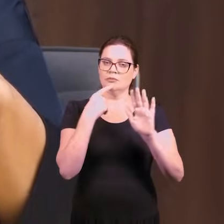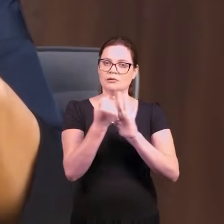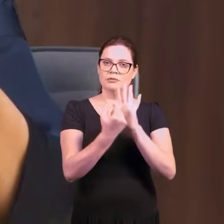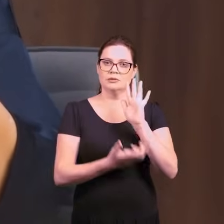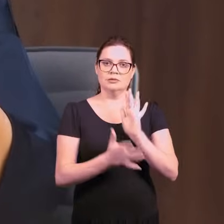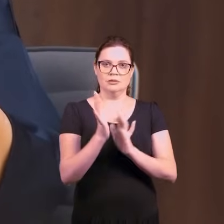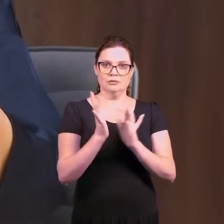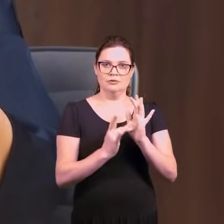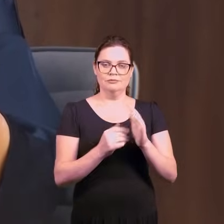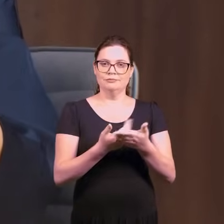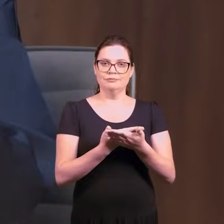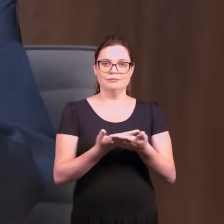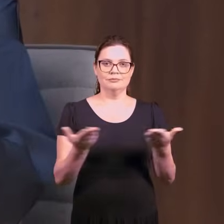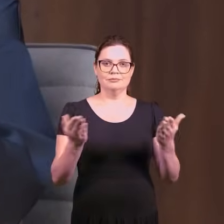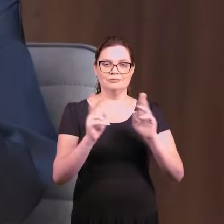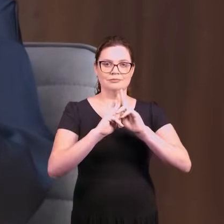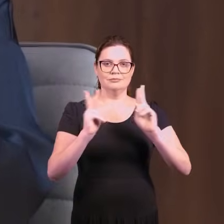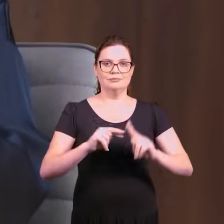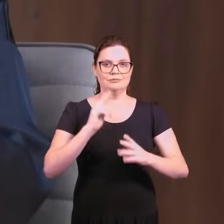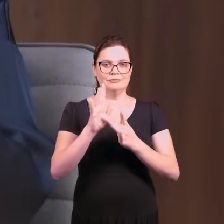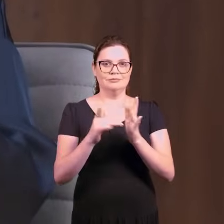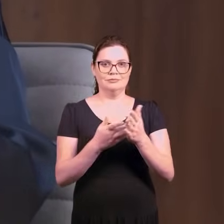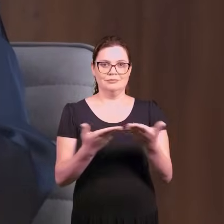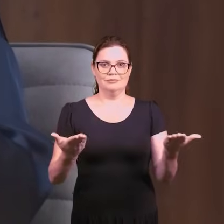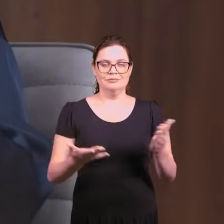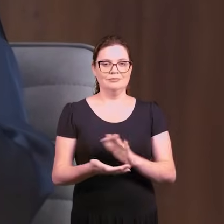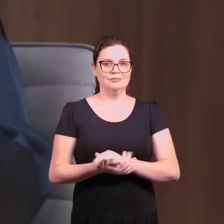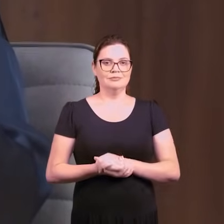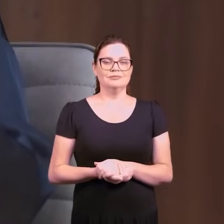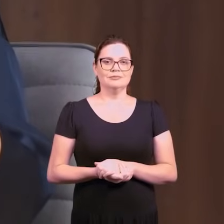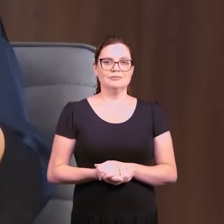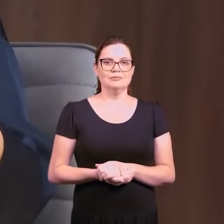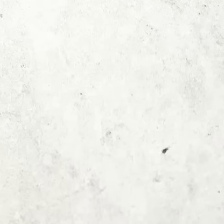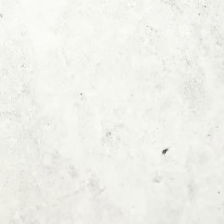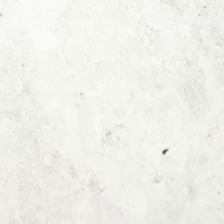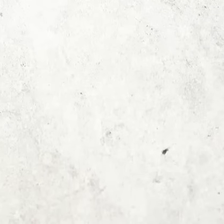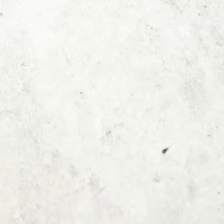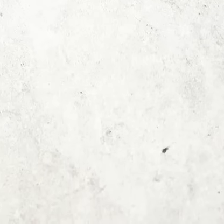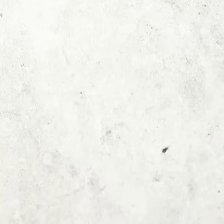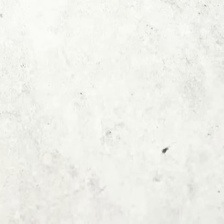sangue de Jesus. A todos, a paz do Senhor Jesus.